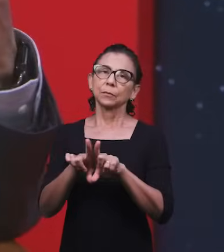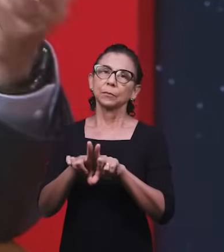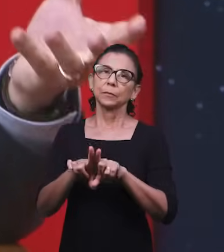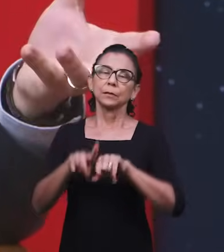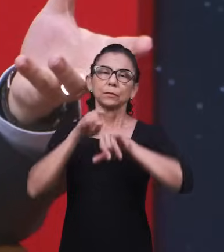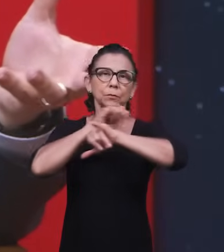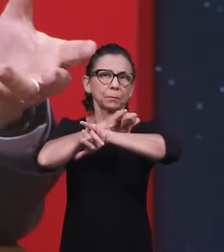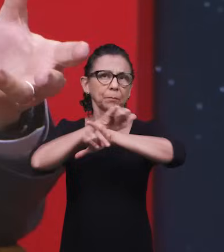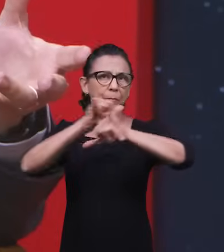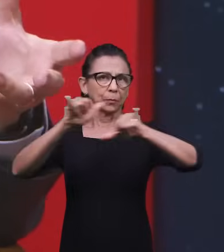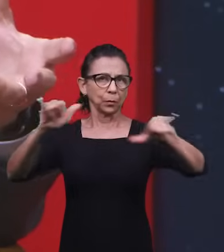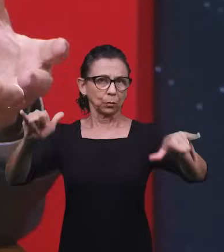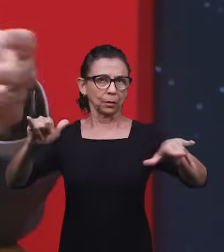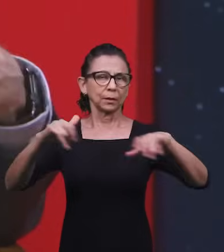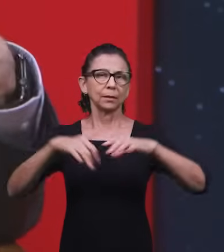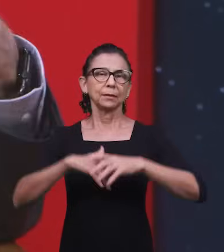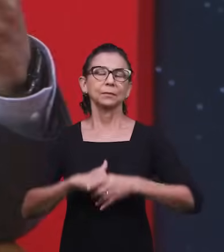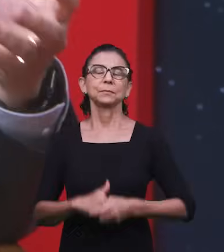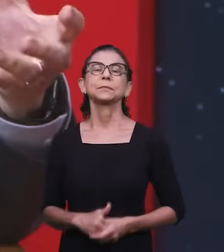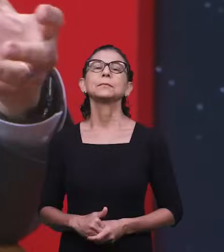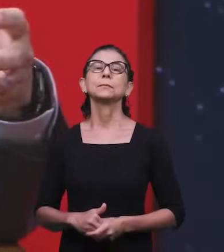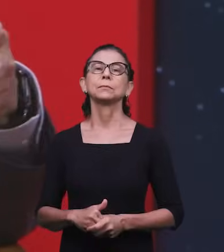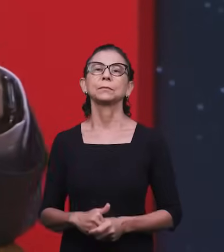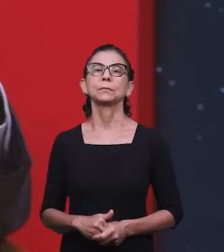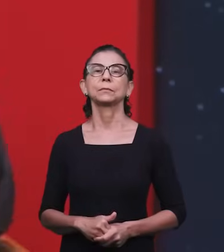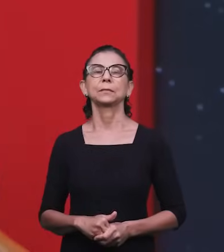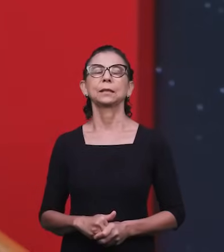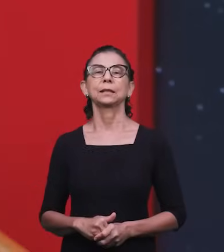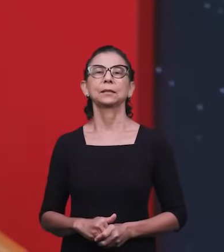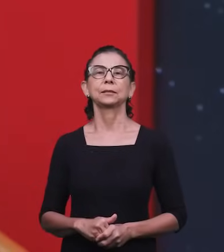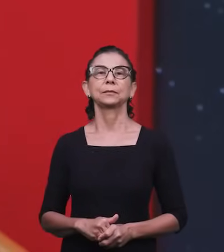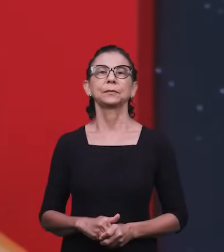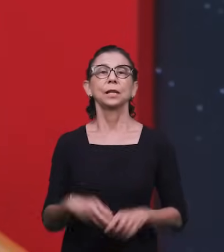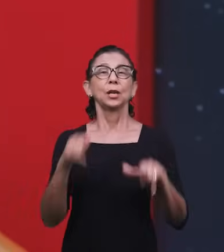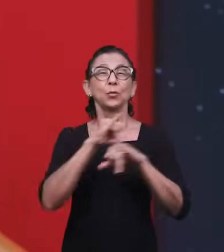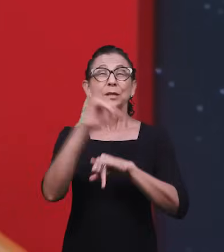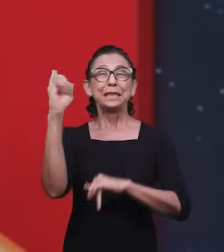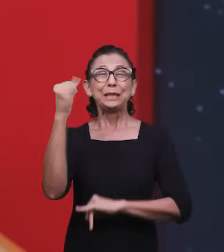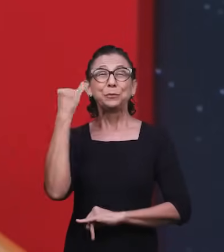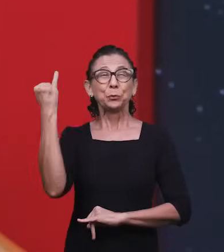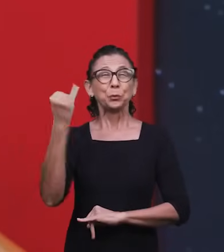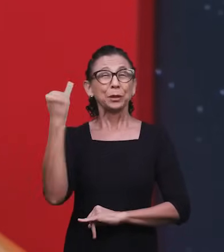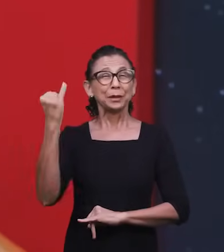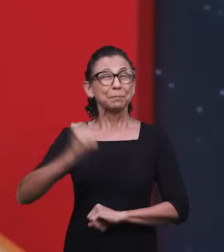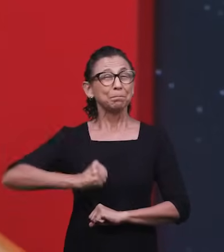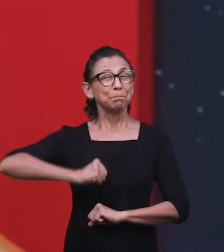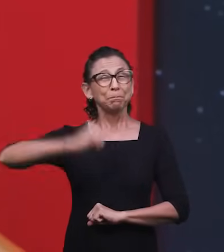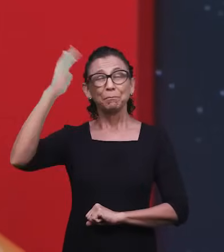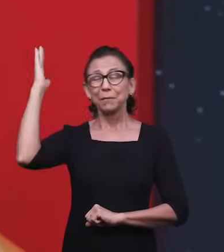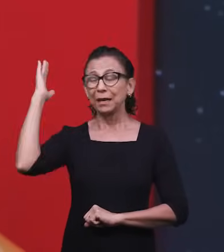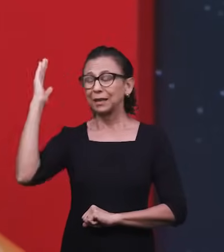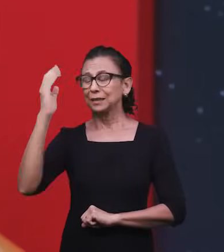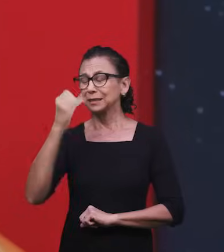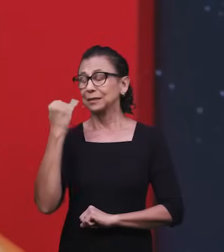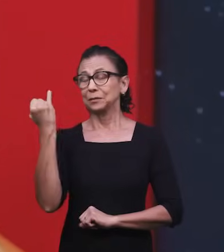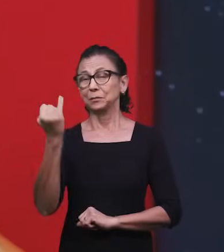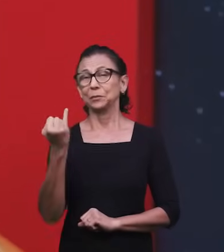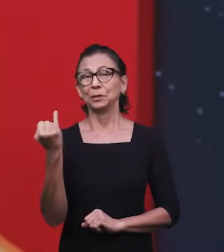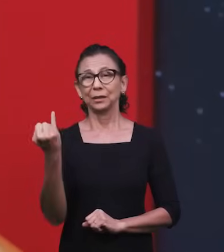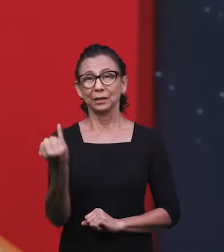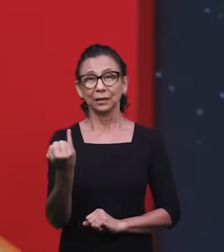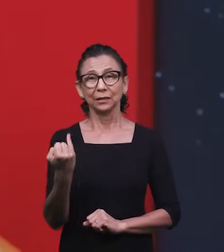de proclamarmos. É o anúncio mais importante que a igreja tem a fazer